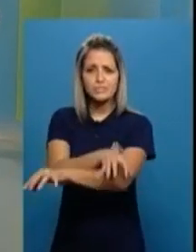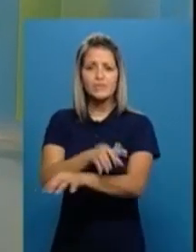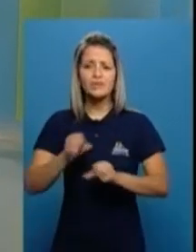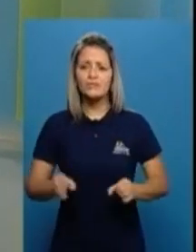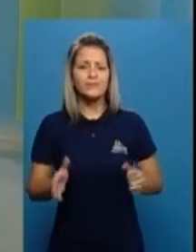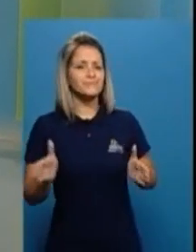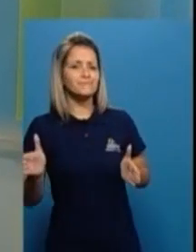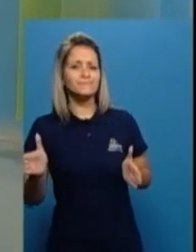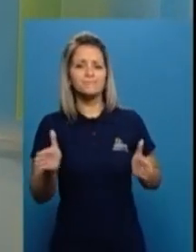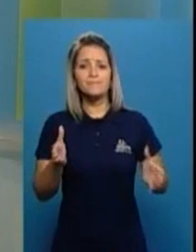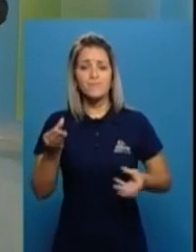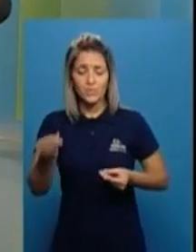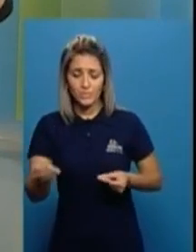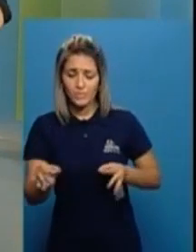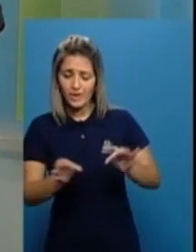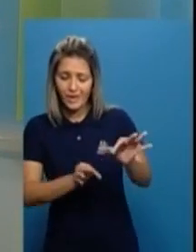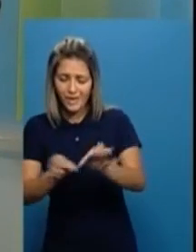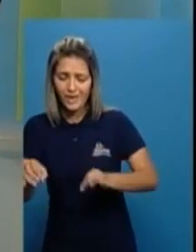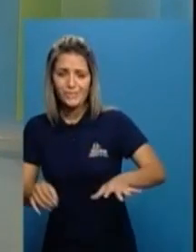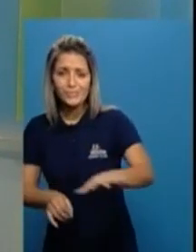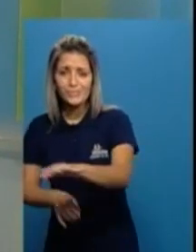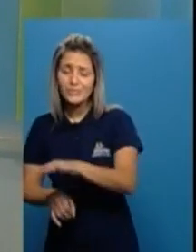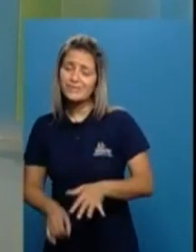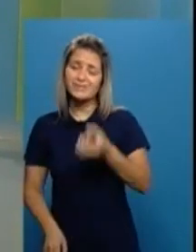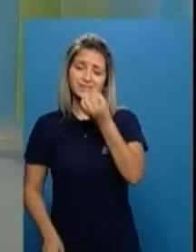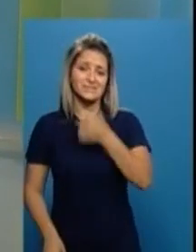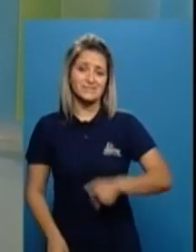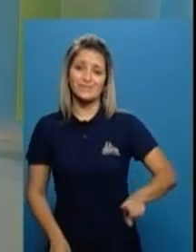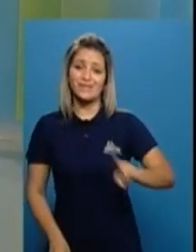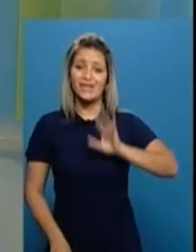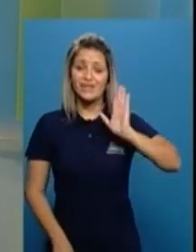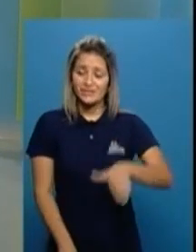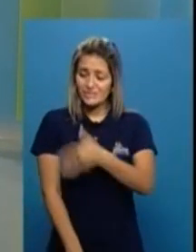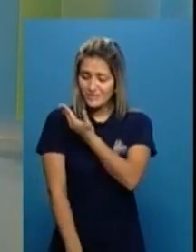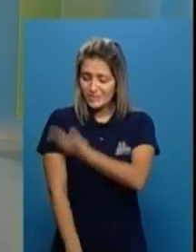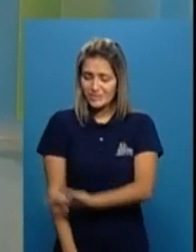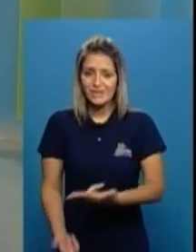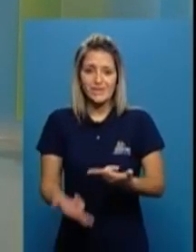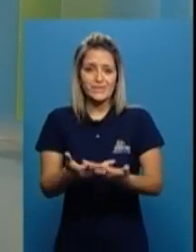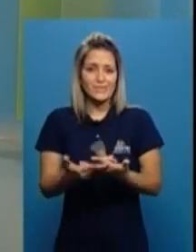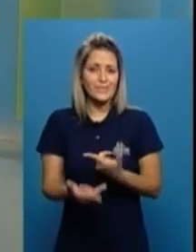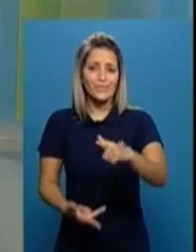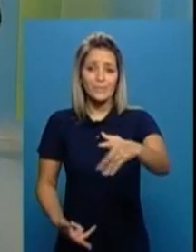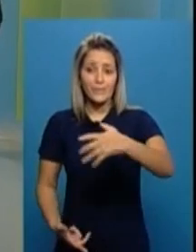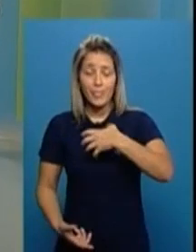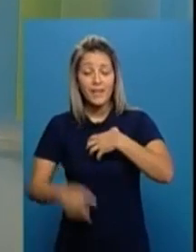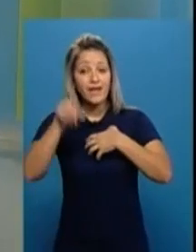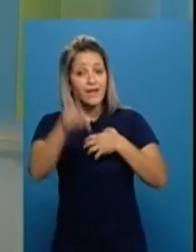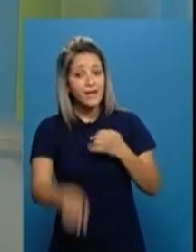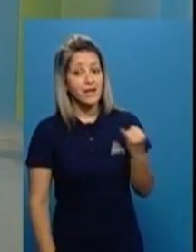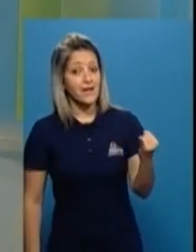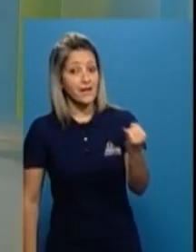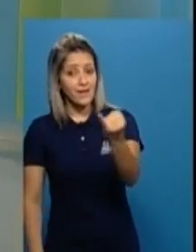tornando inadequado um arranjo físico que já esteja sendo utilizado. Por isso, é muito importante que o